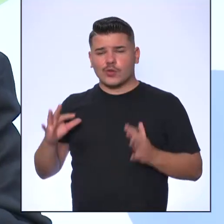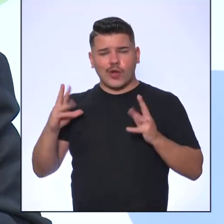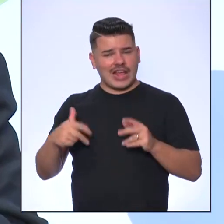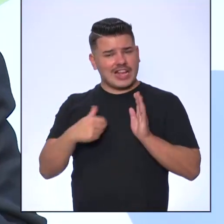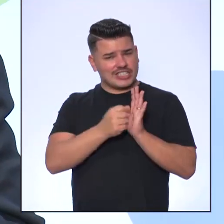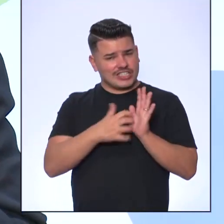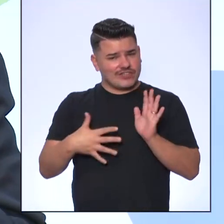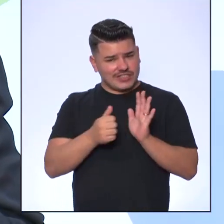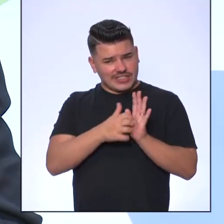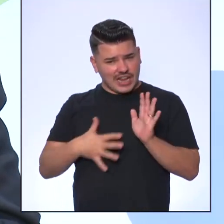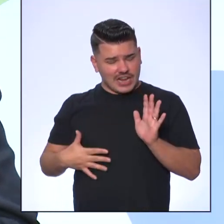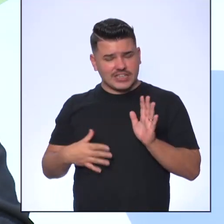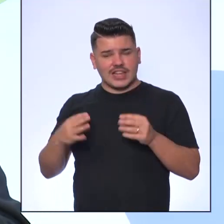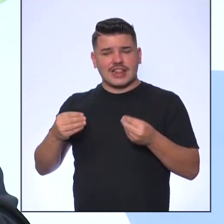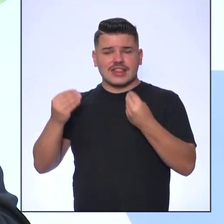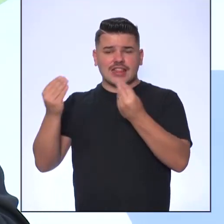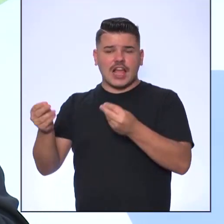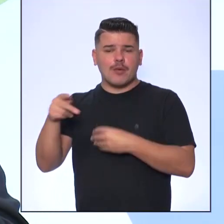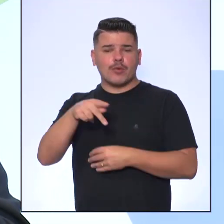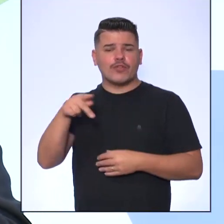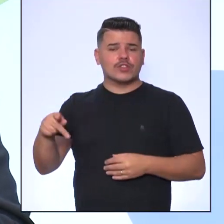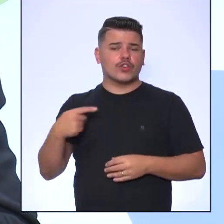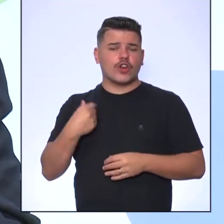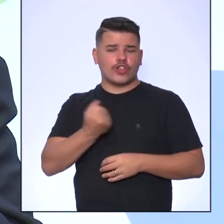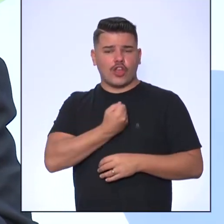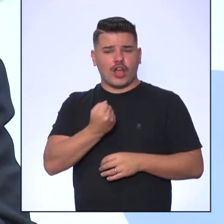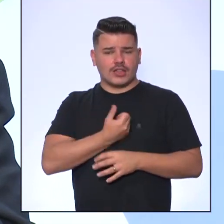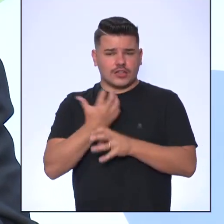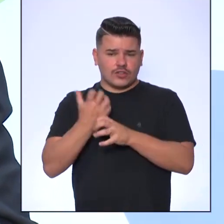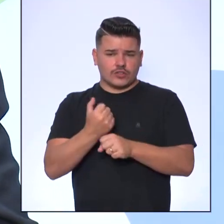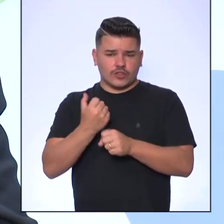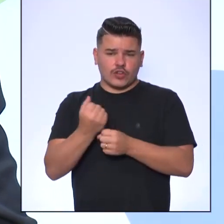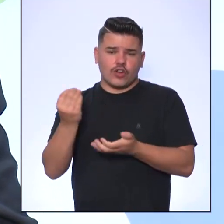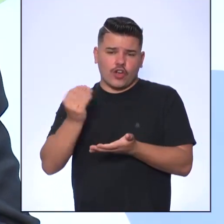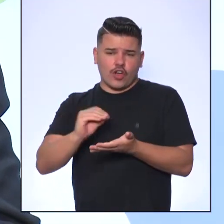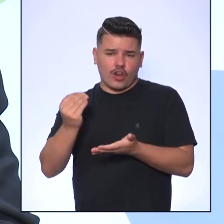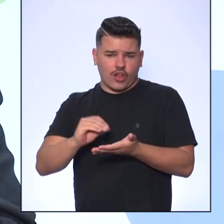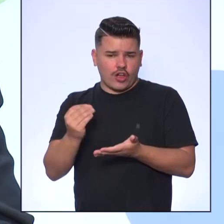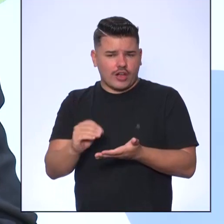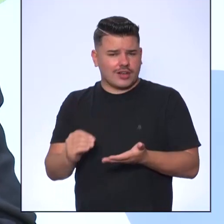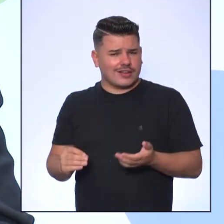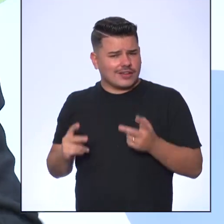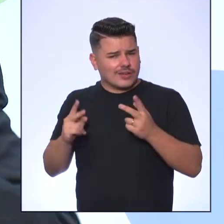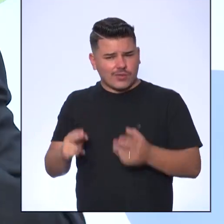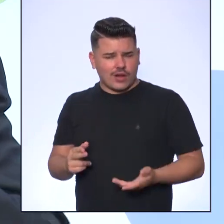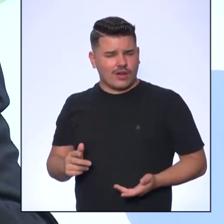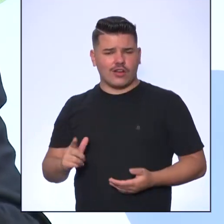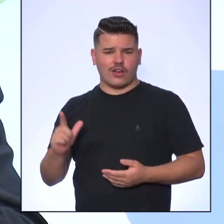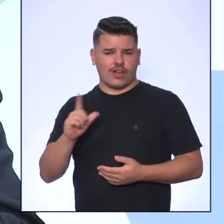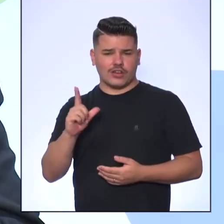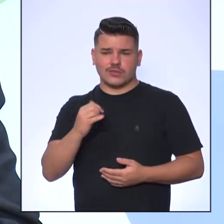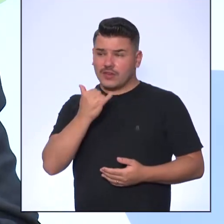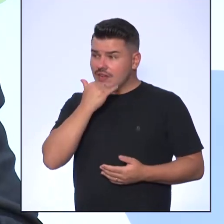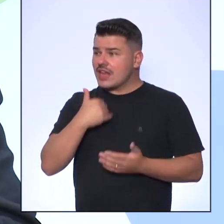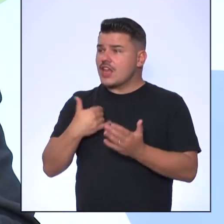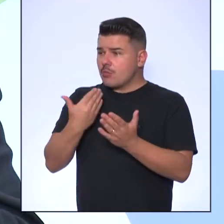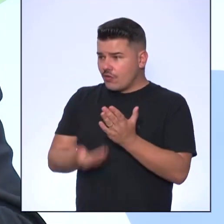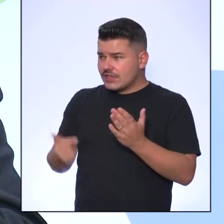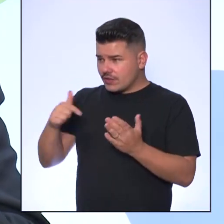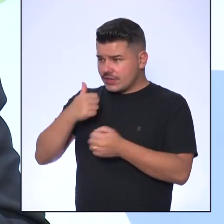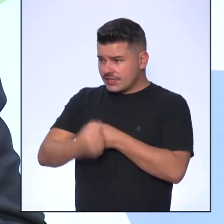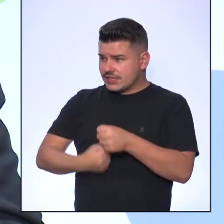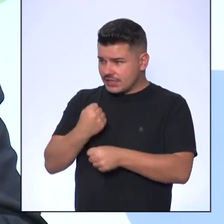ser entregues aos professores que vão considerar as notas. E, logicamente, aqui até me perguntaram, mas vai ter reprovação então esse